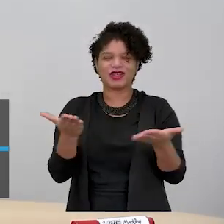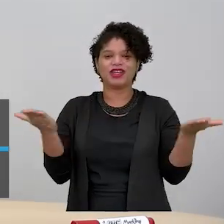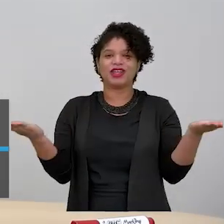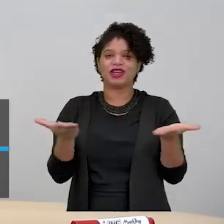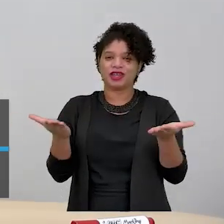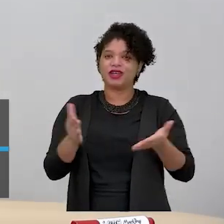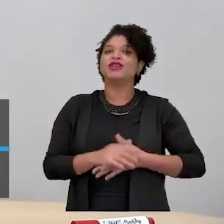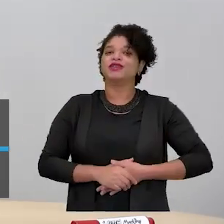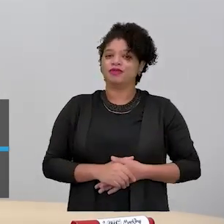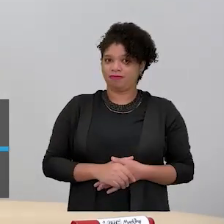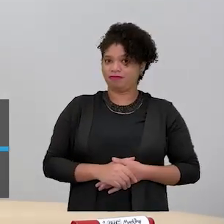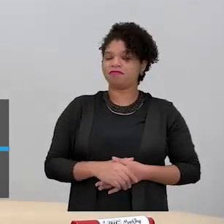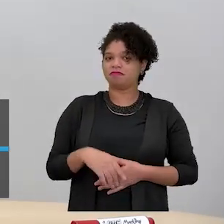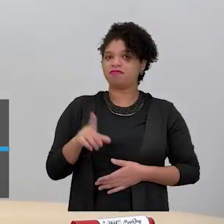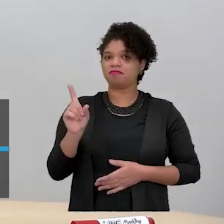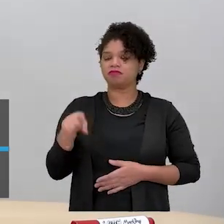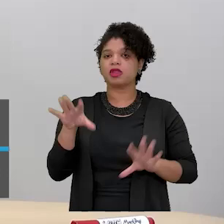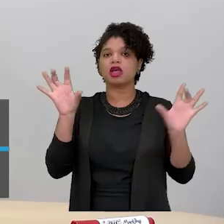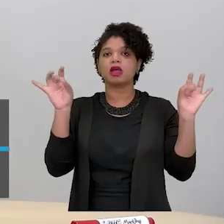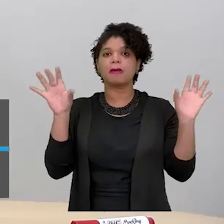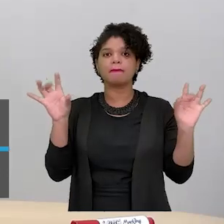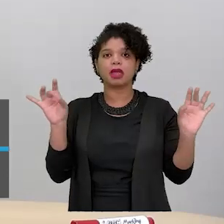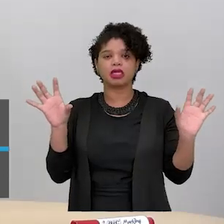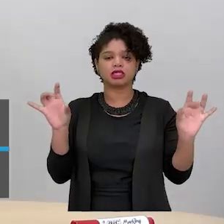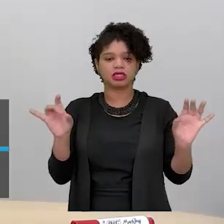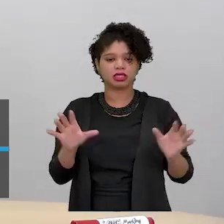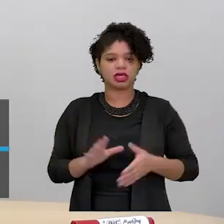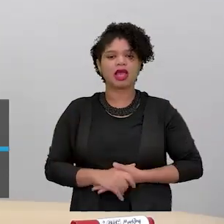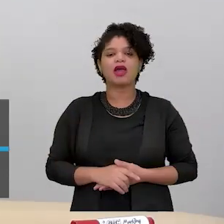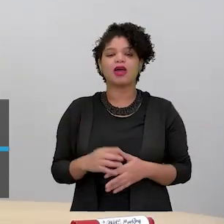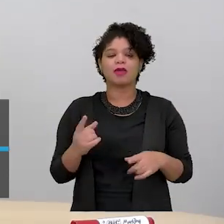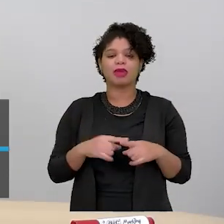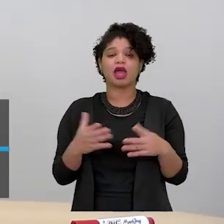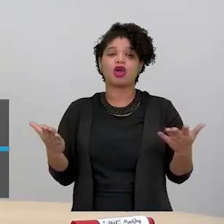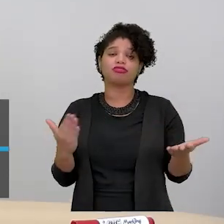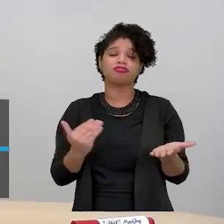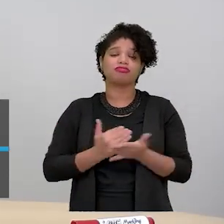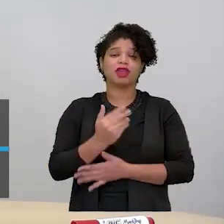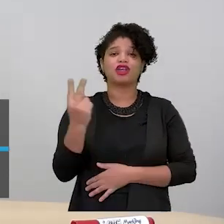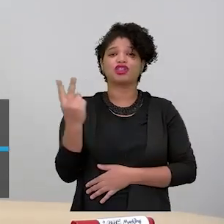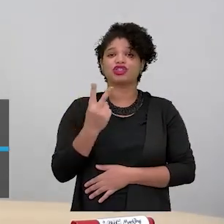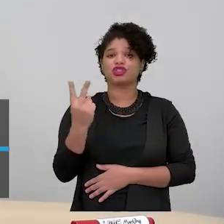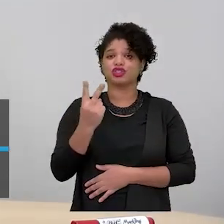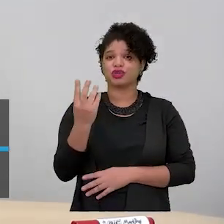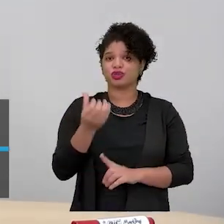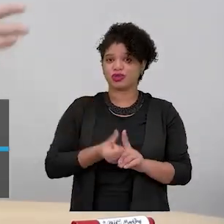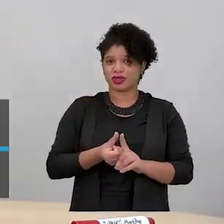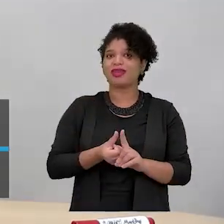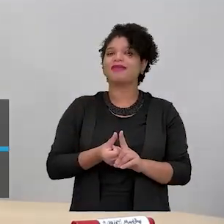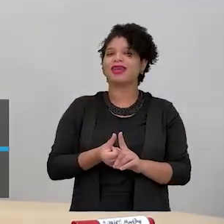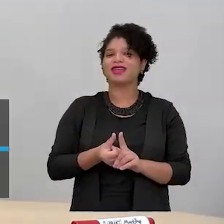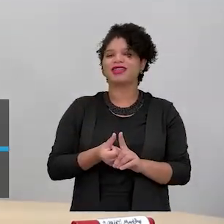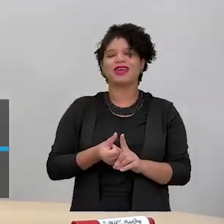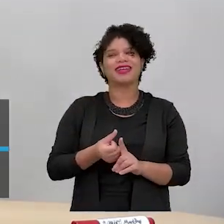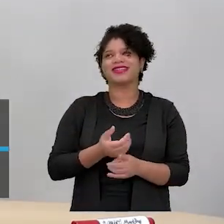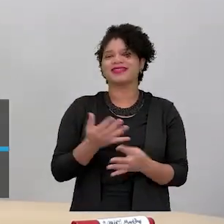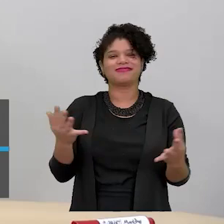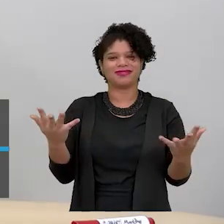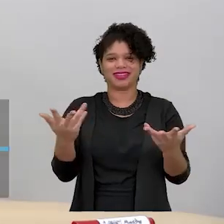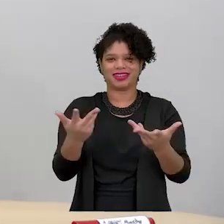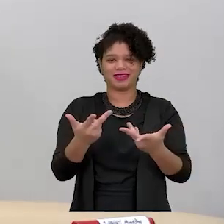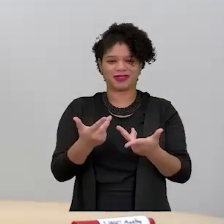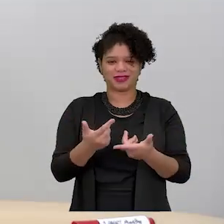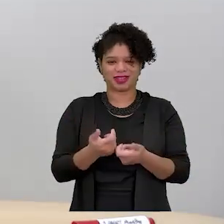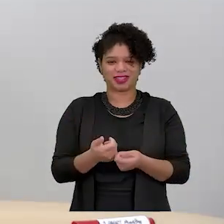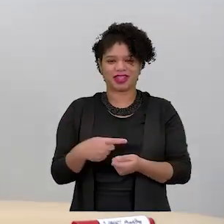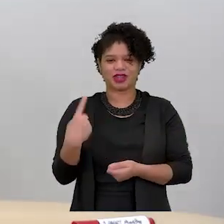Hoje é um encontro muito especial, porque é o encontro que a gente abre o segundo semestre, a gente recebe o segundo semestre de braços abertos,